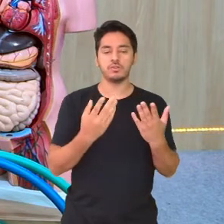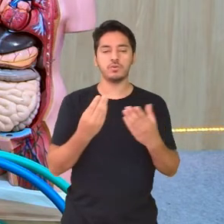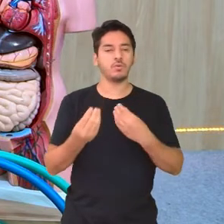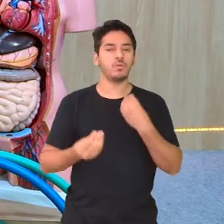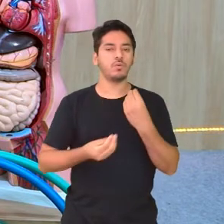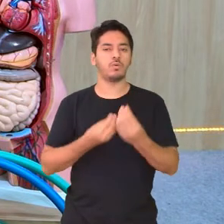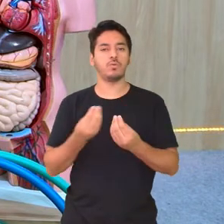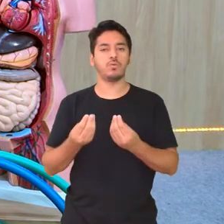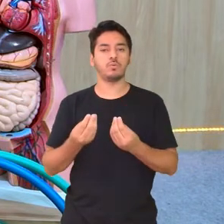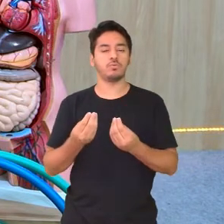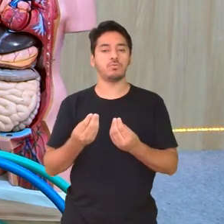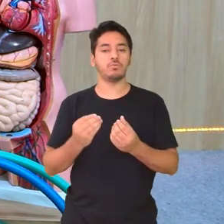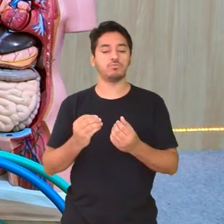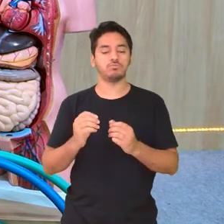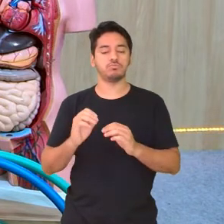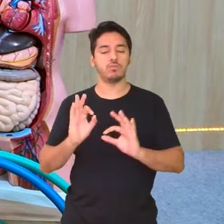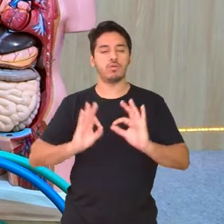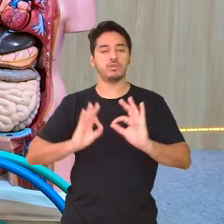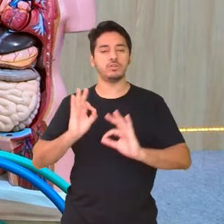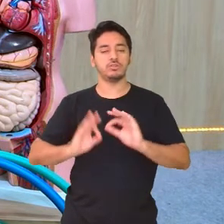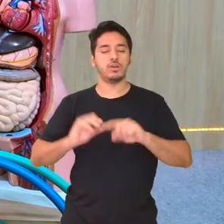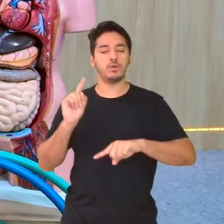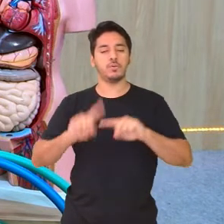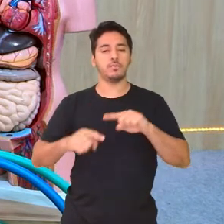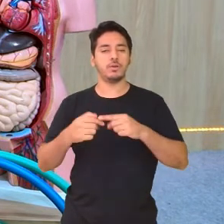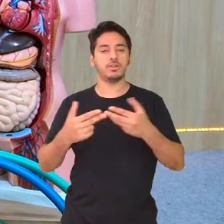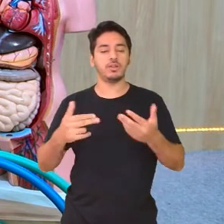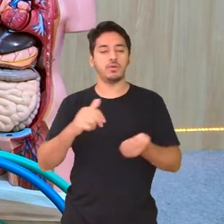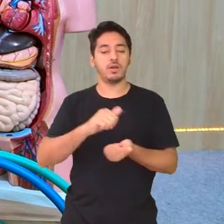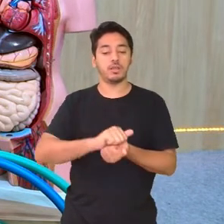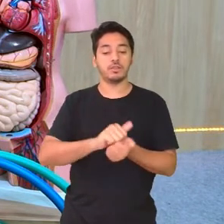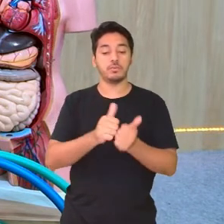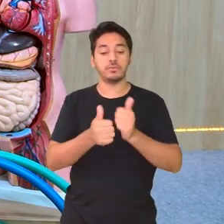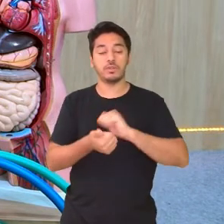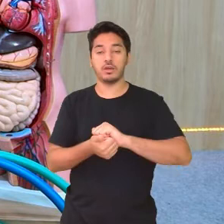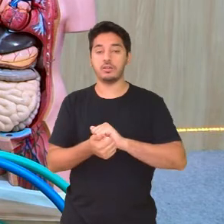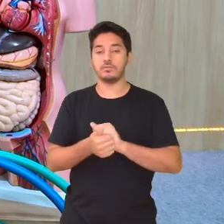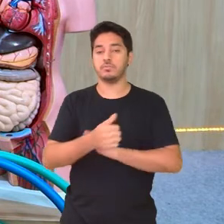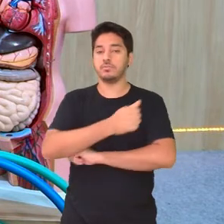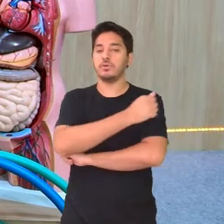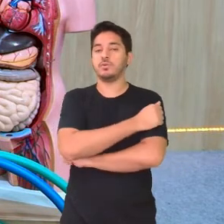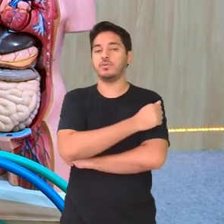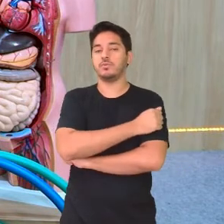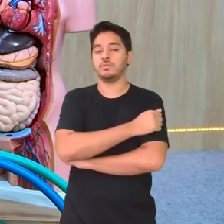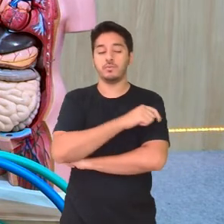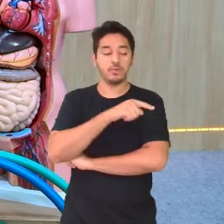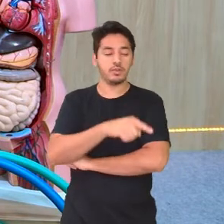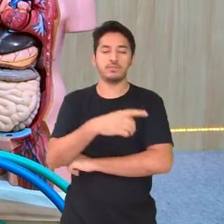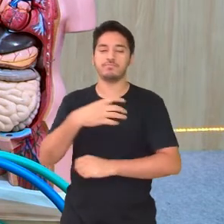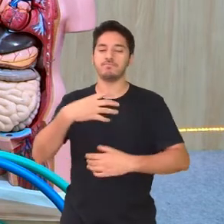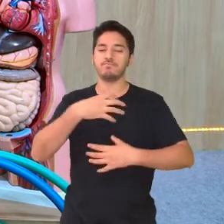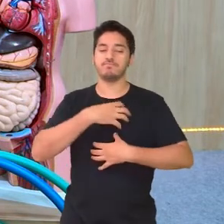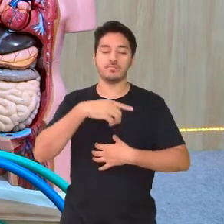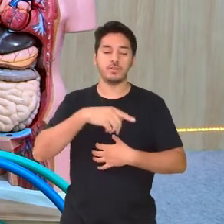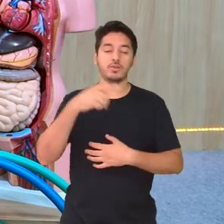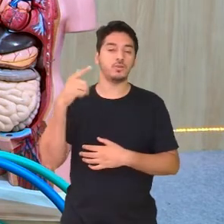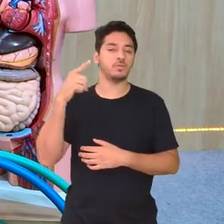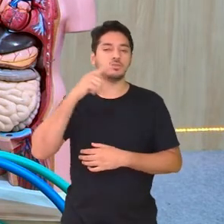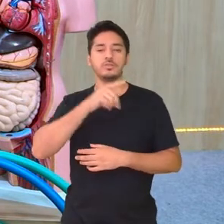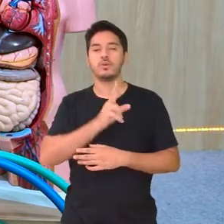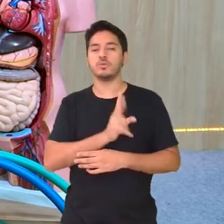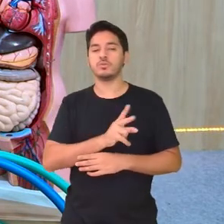podemos preparar esse material adaptado para esse estudante, para contemplar que ele consiga